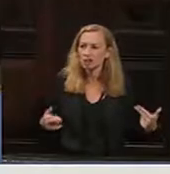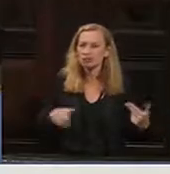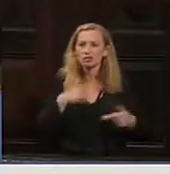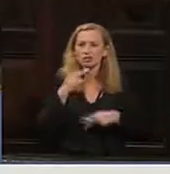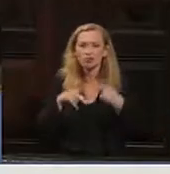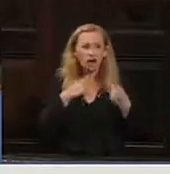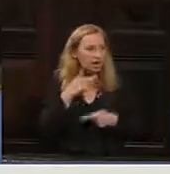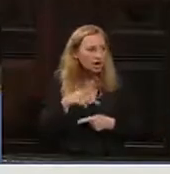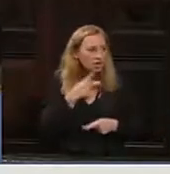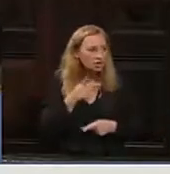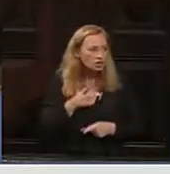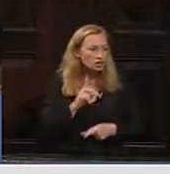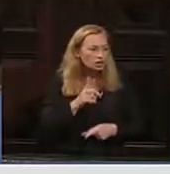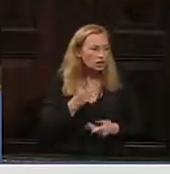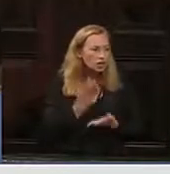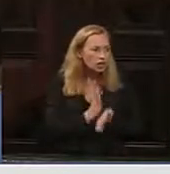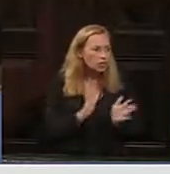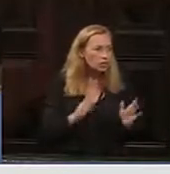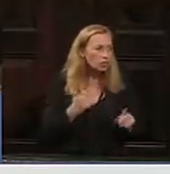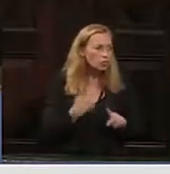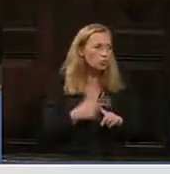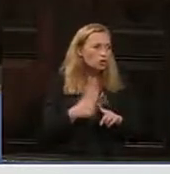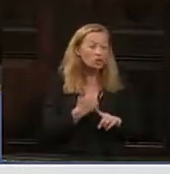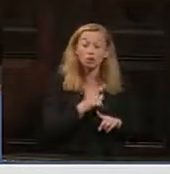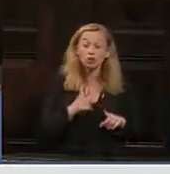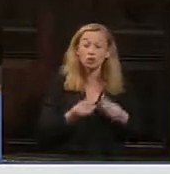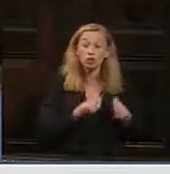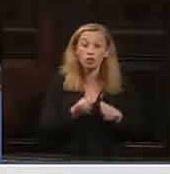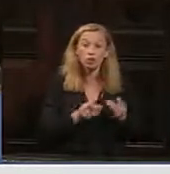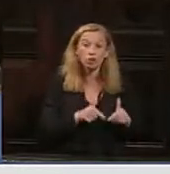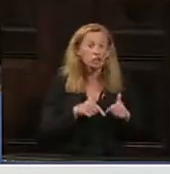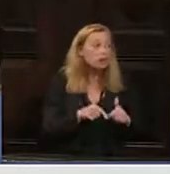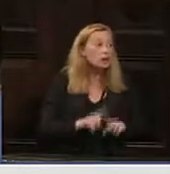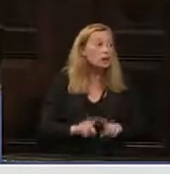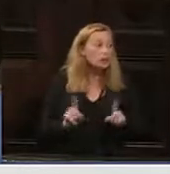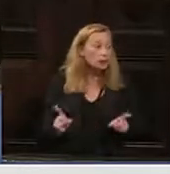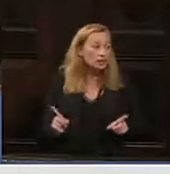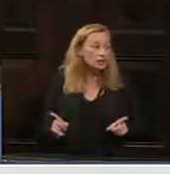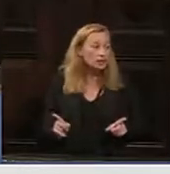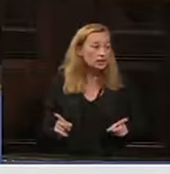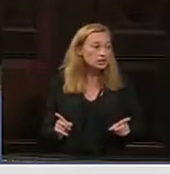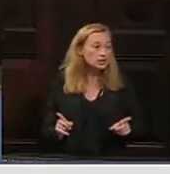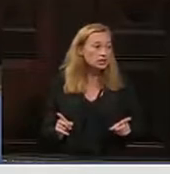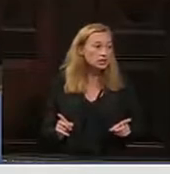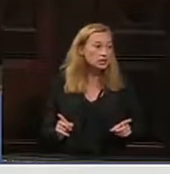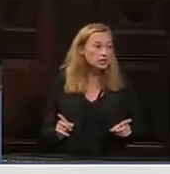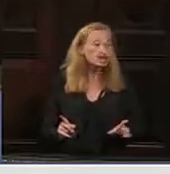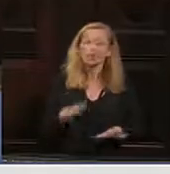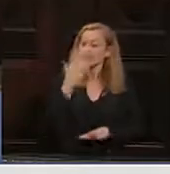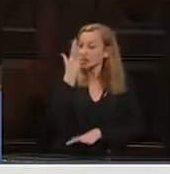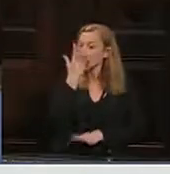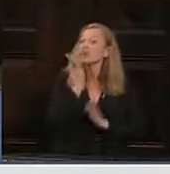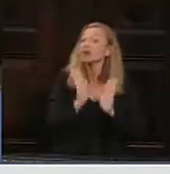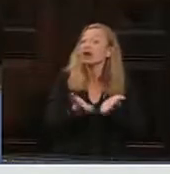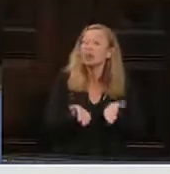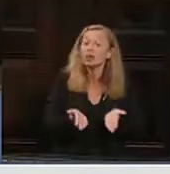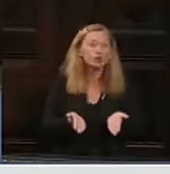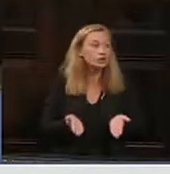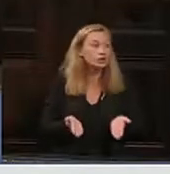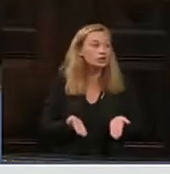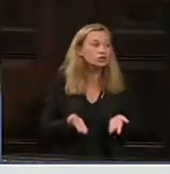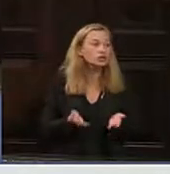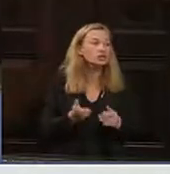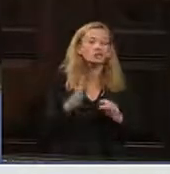não acabaram com o RAIS porque não tem efetivo, mas a prova que tem efetivo foi esse carnaval agora.